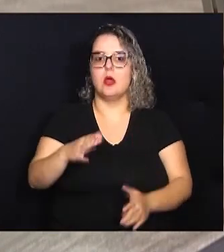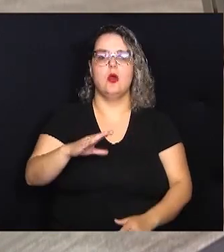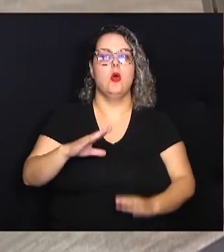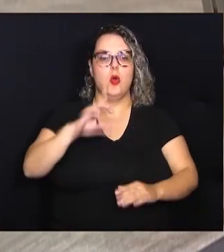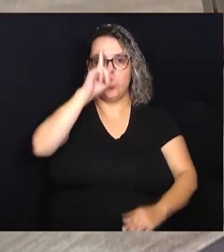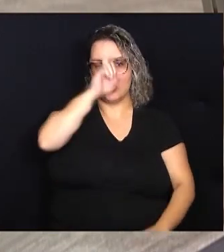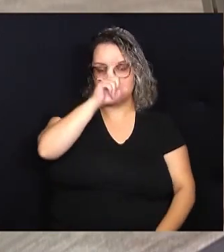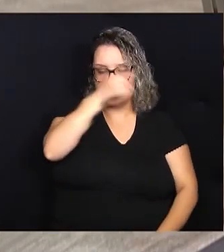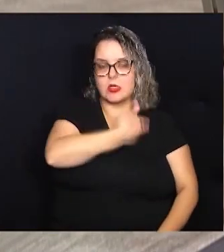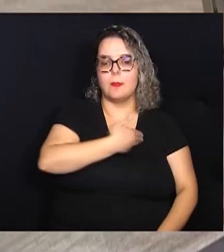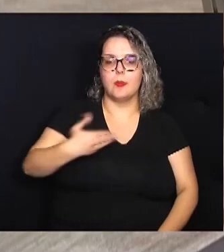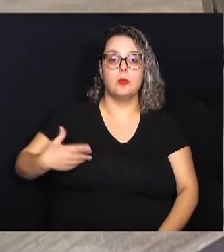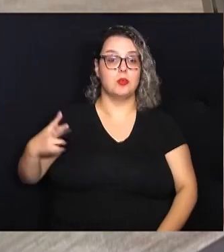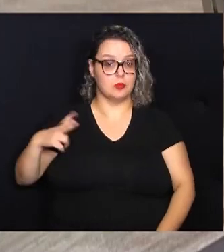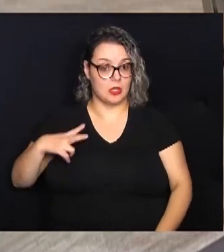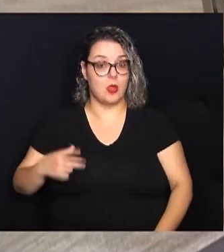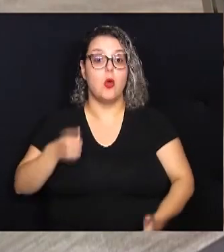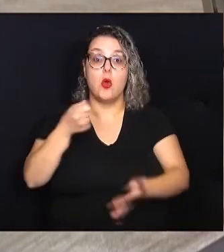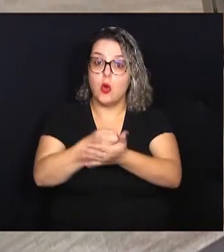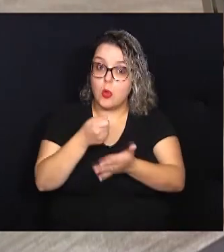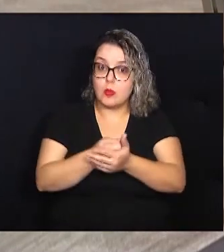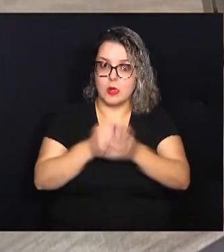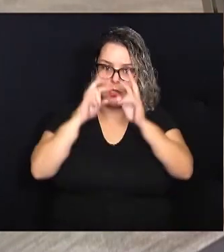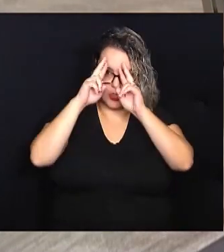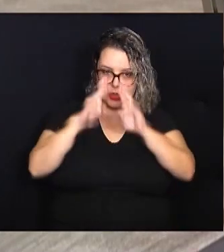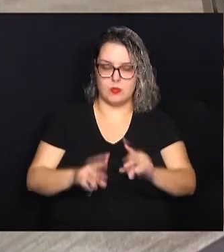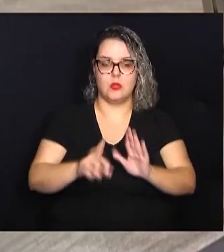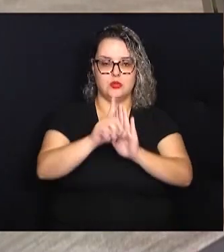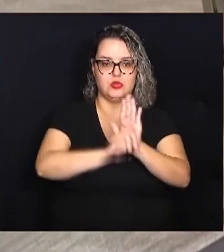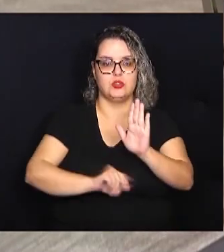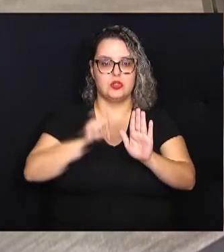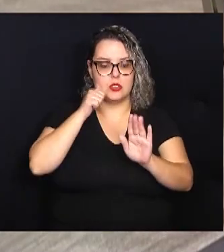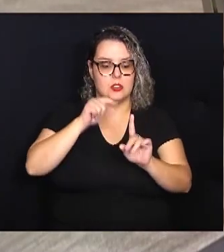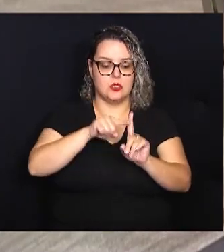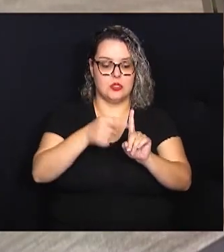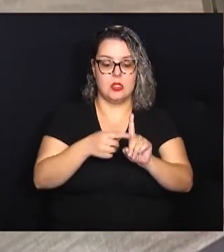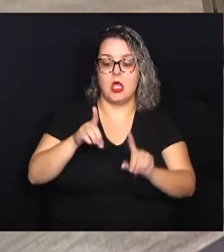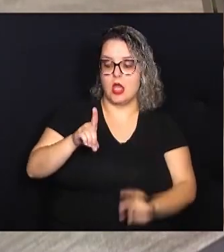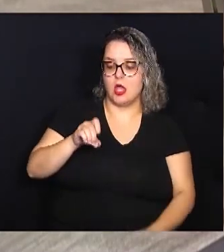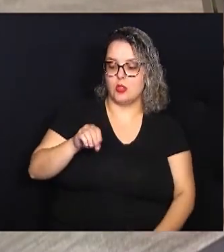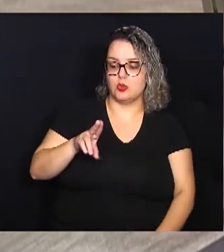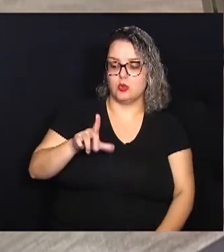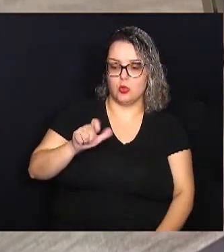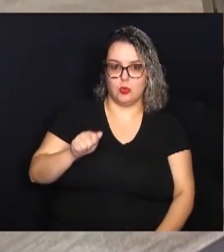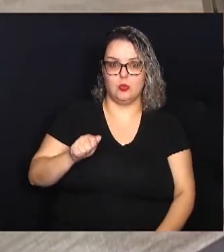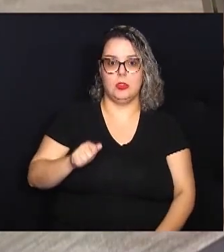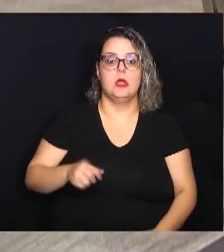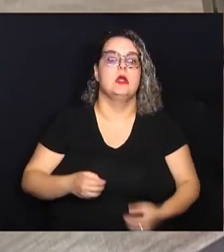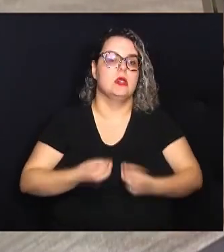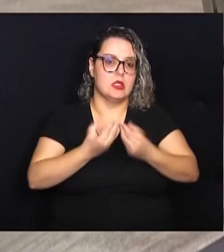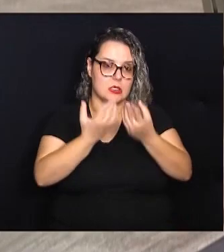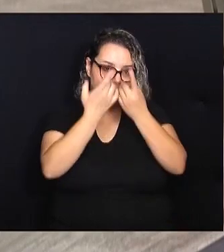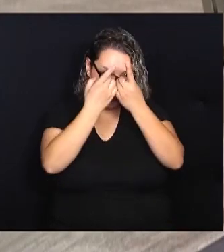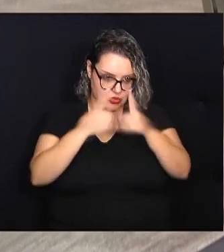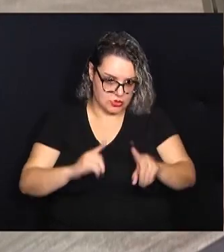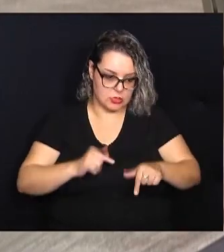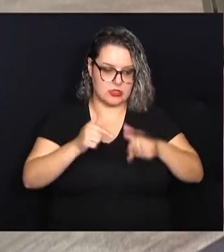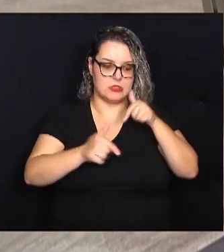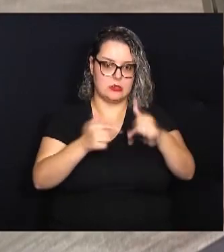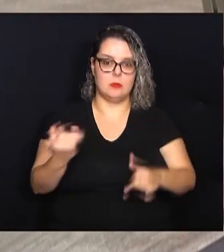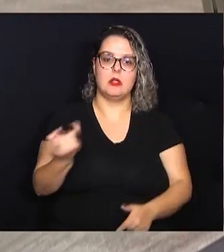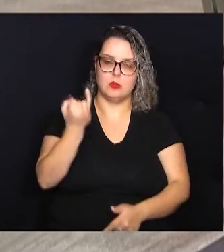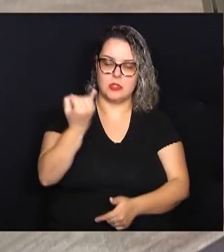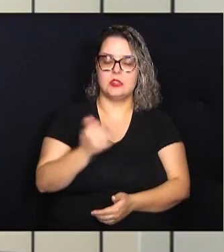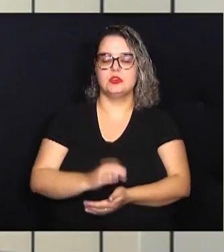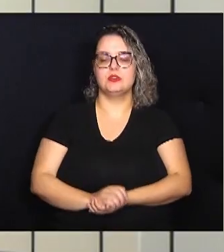privados, obrigatoriamente terão que respeitar o direito da mulher de ter a doula, além de garantir dignidade para esse trabalho tão importante.